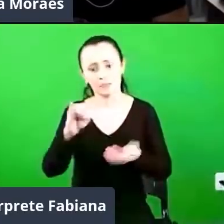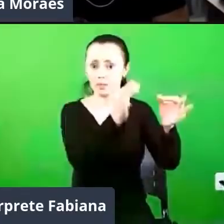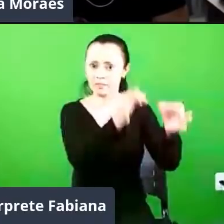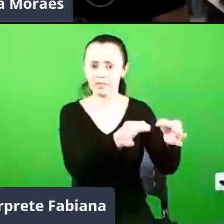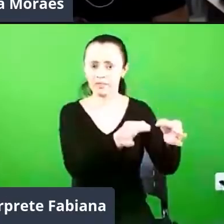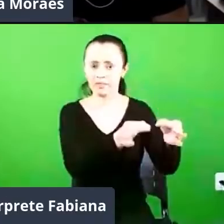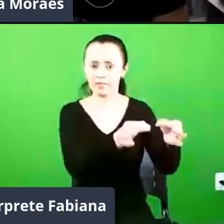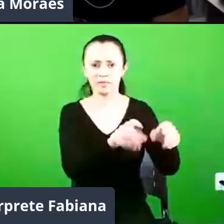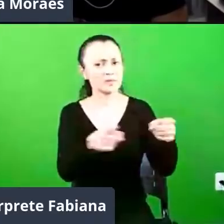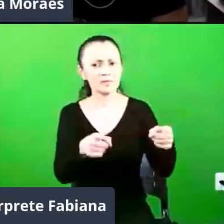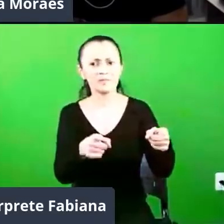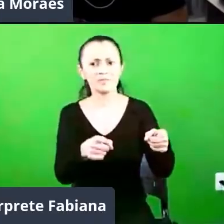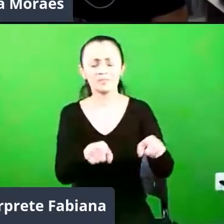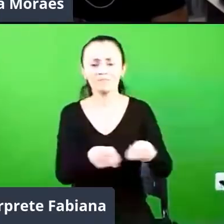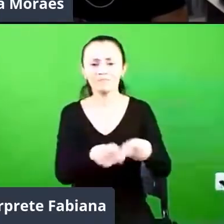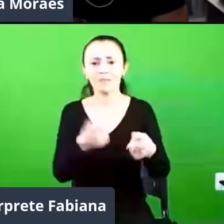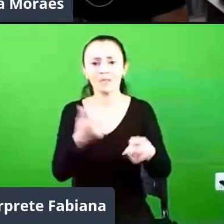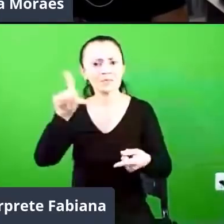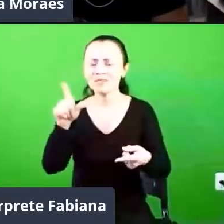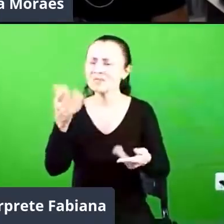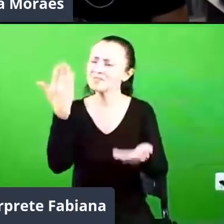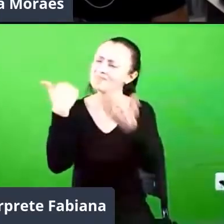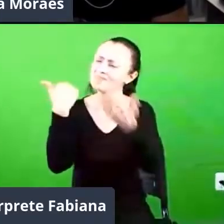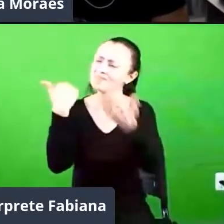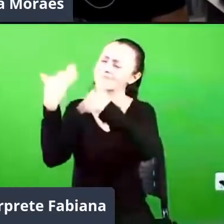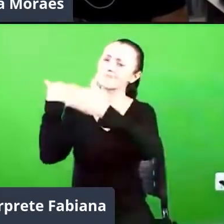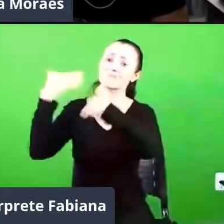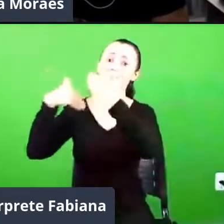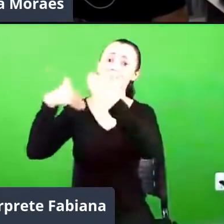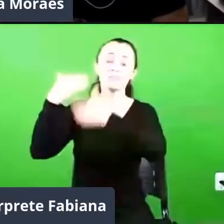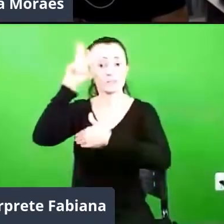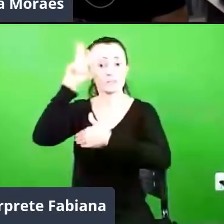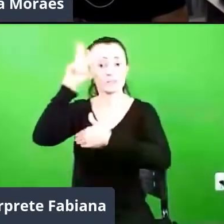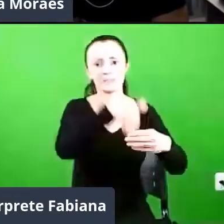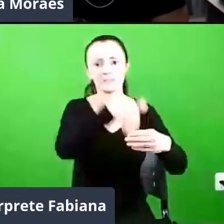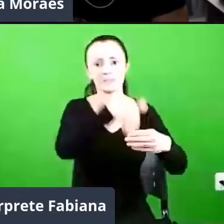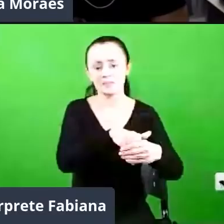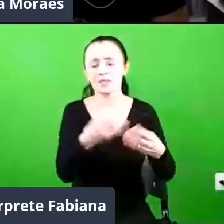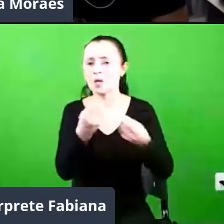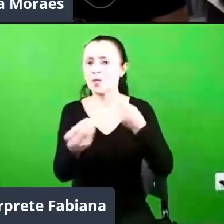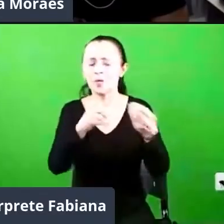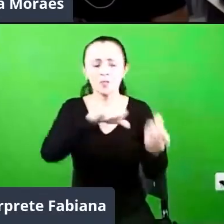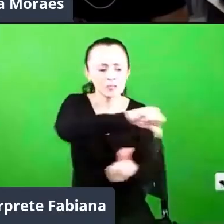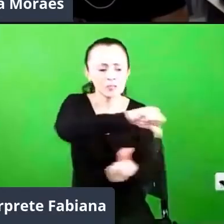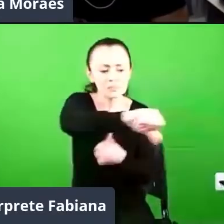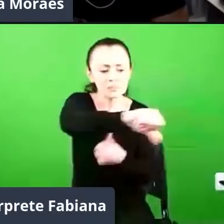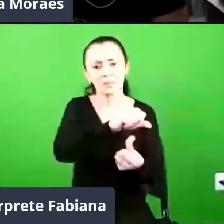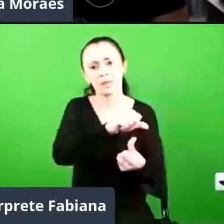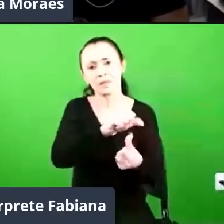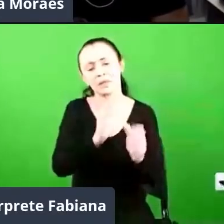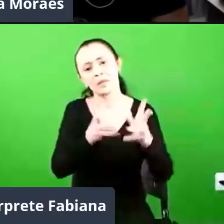conquistas nesse espaço, né? Então, como transformar tudo o que acontece na minha sala de aula e colocar na casa